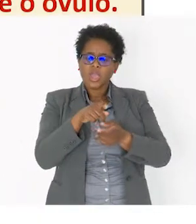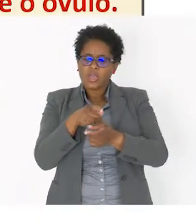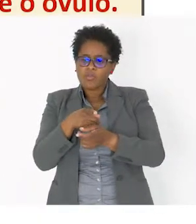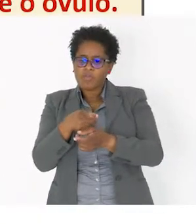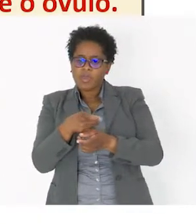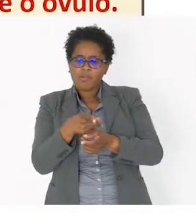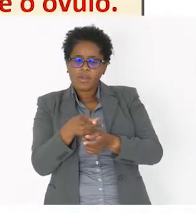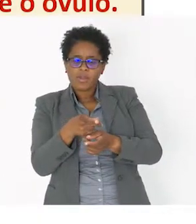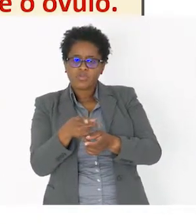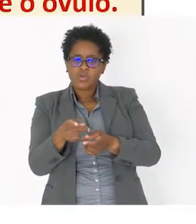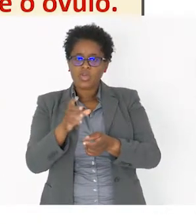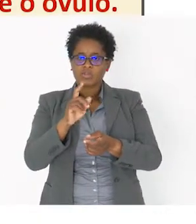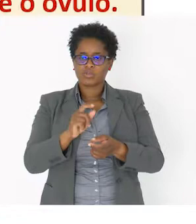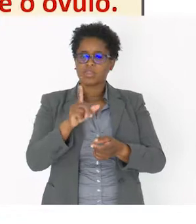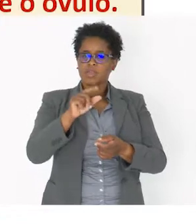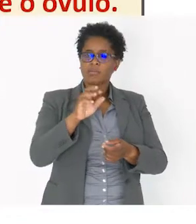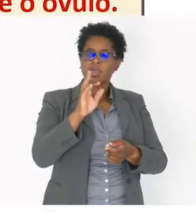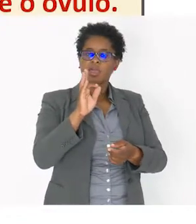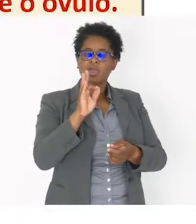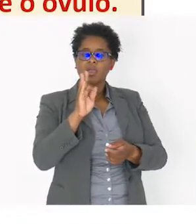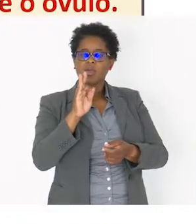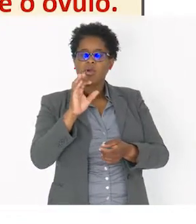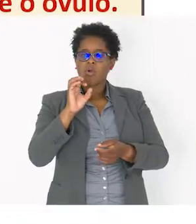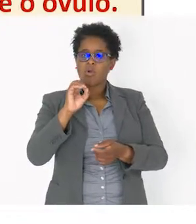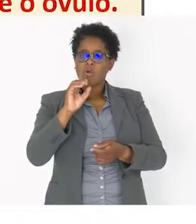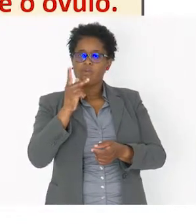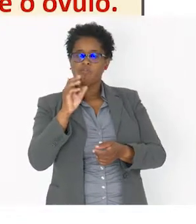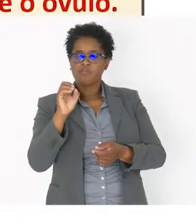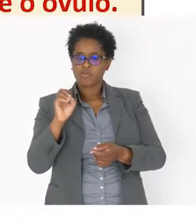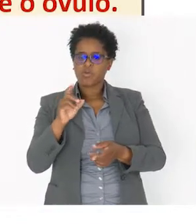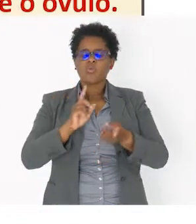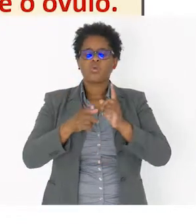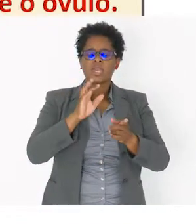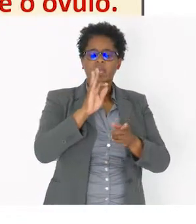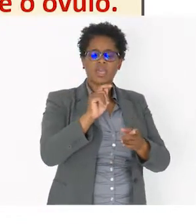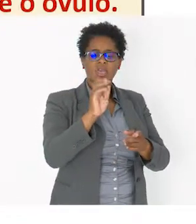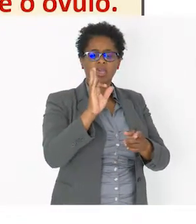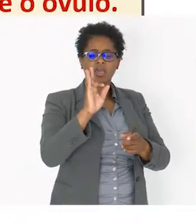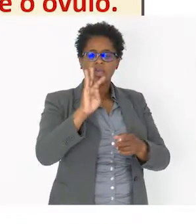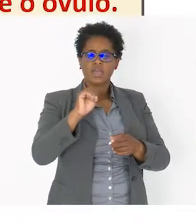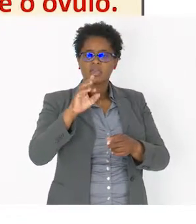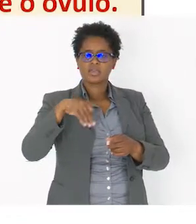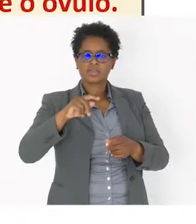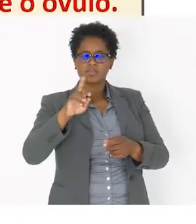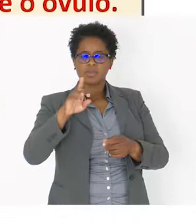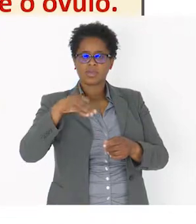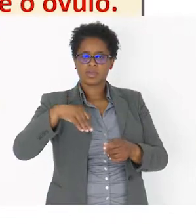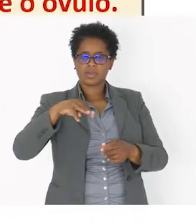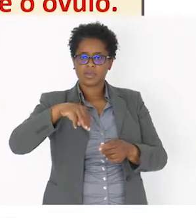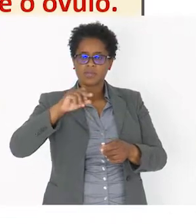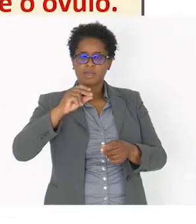e o óvulo. O que é o espermatozoide? É uma